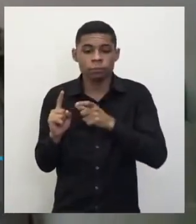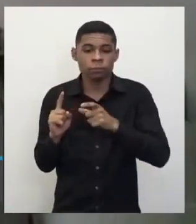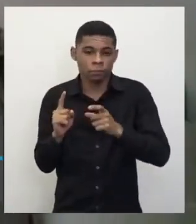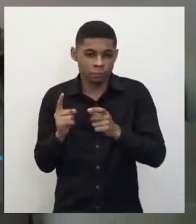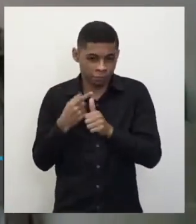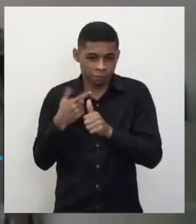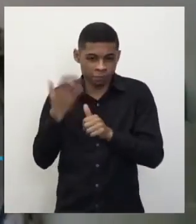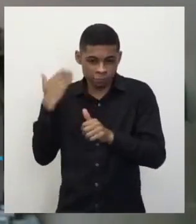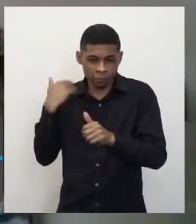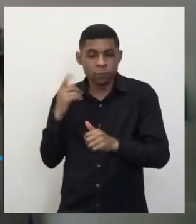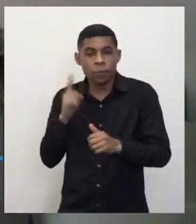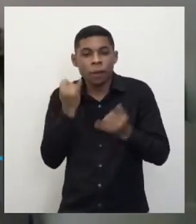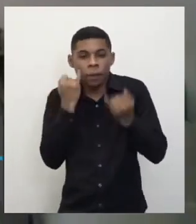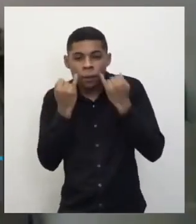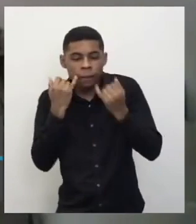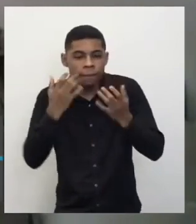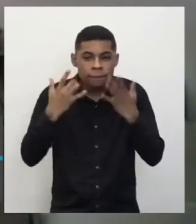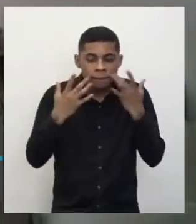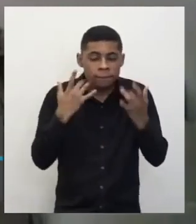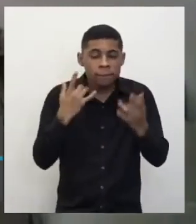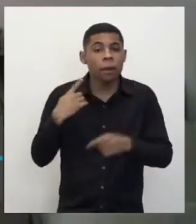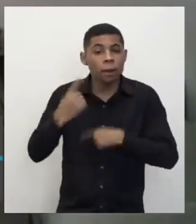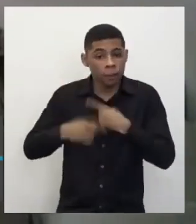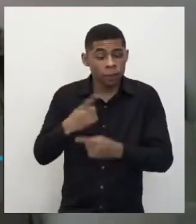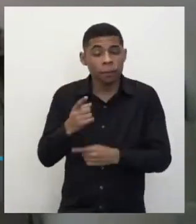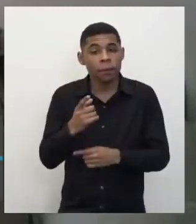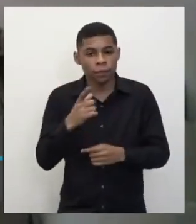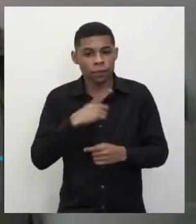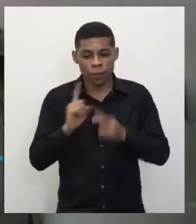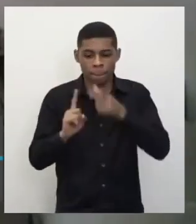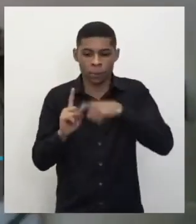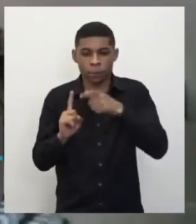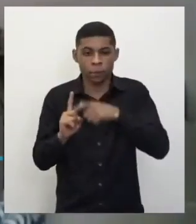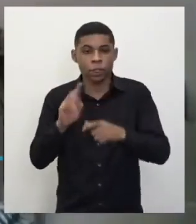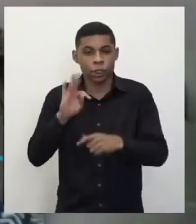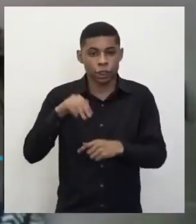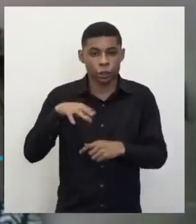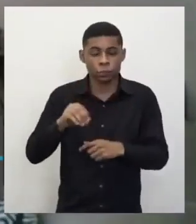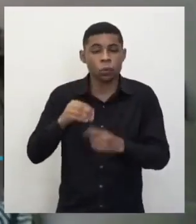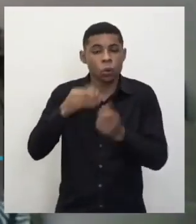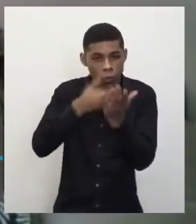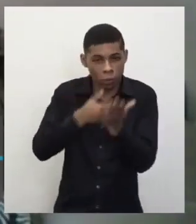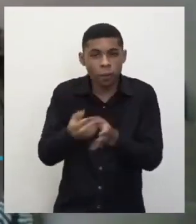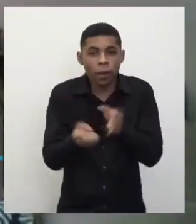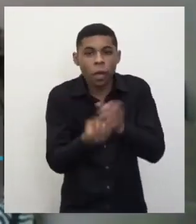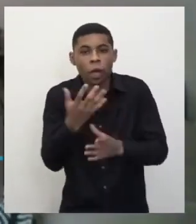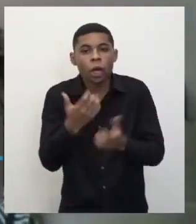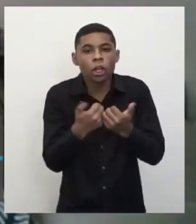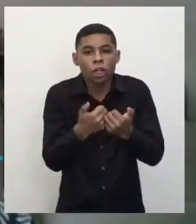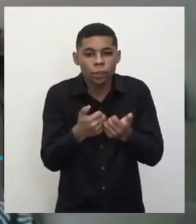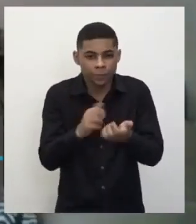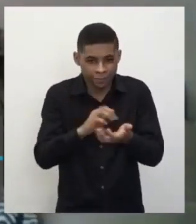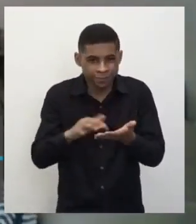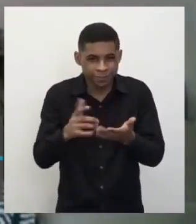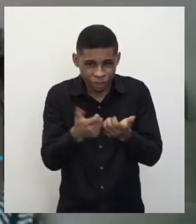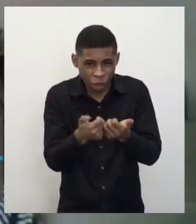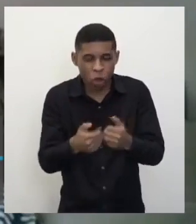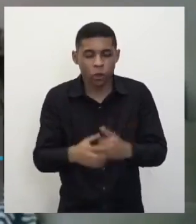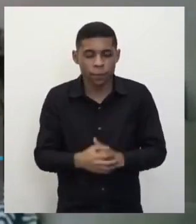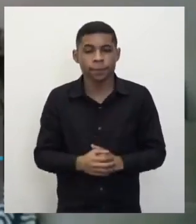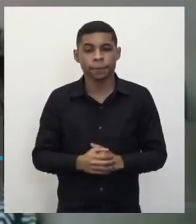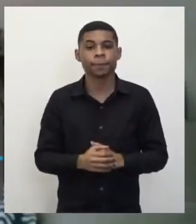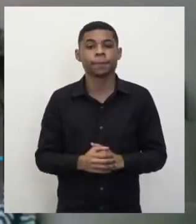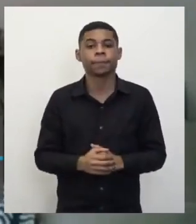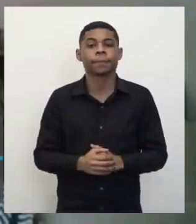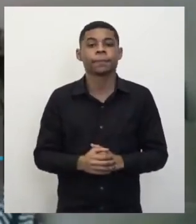primeiro momento ele era ilustrador e a partir de uma personagem dele ele começou então a criar games.